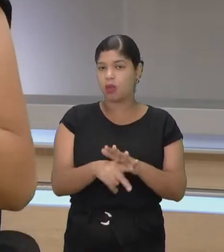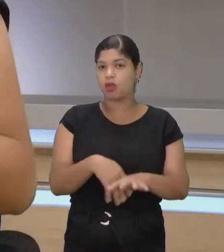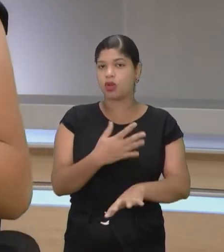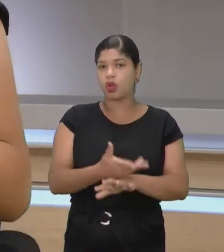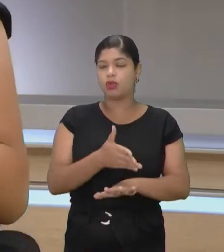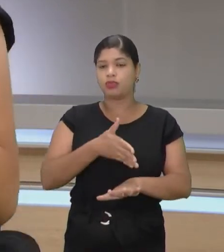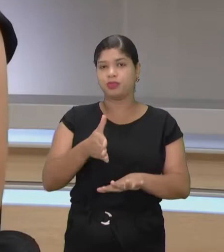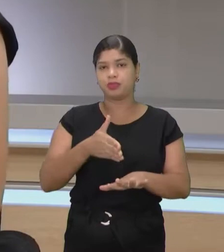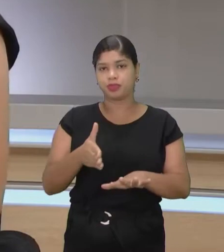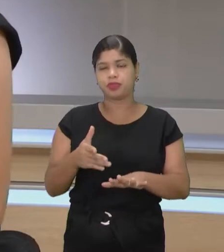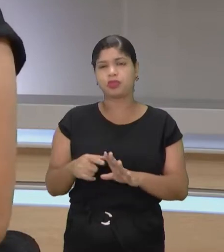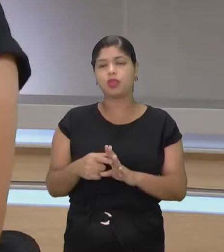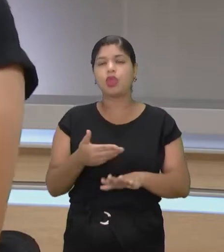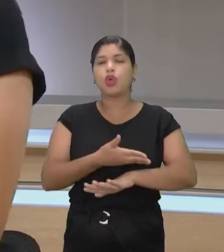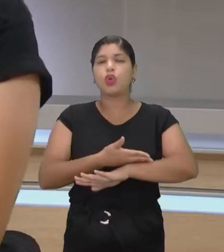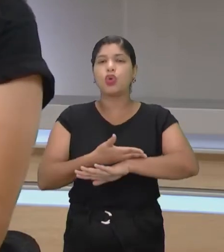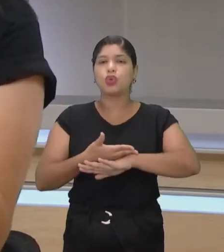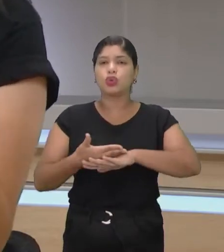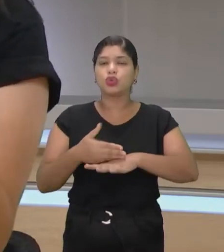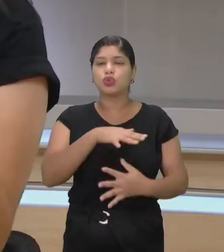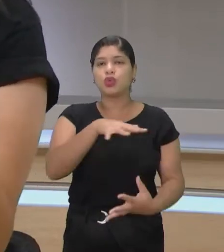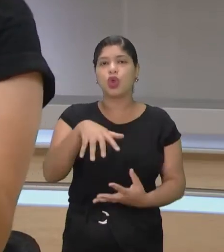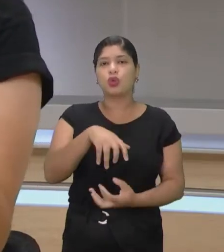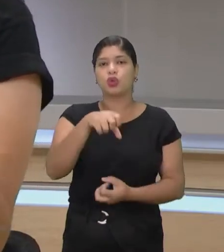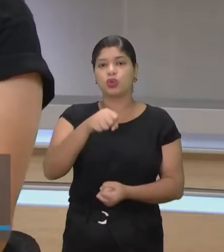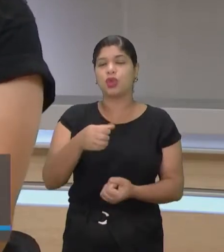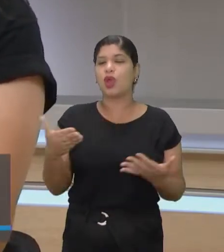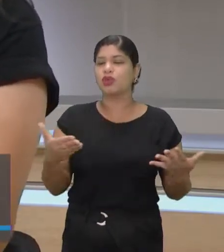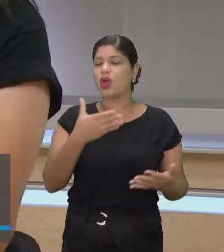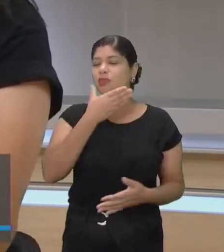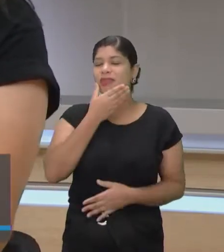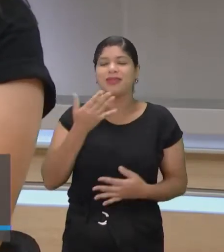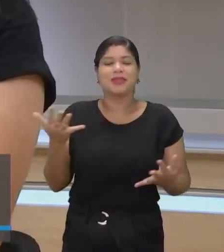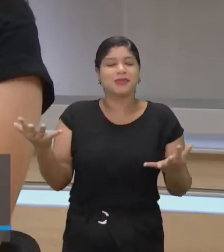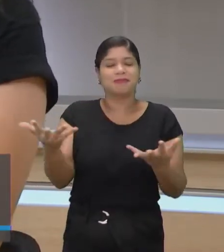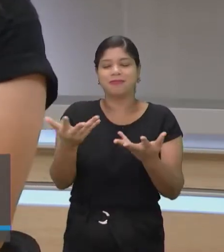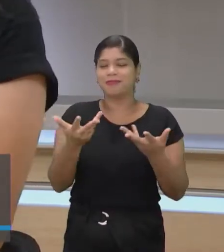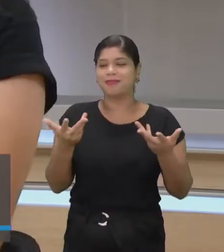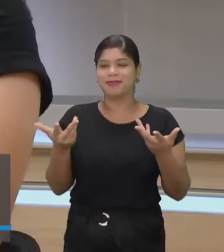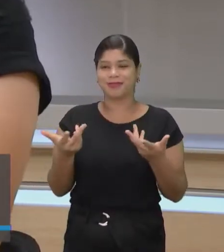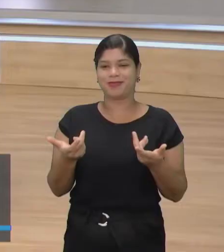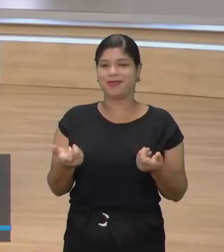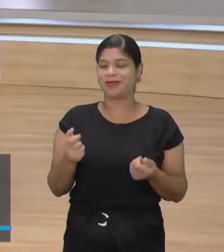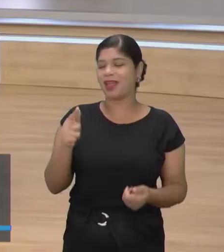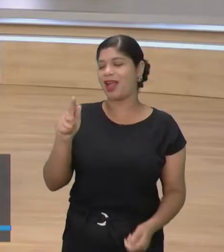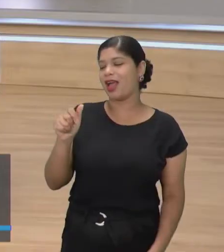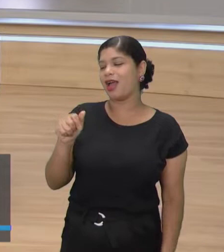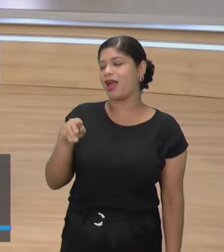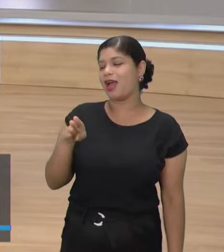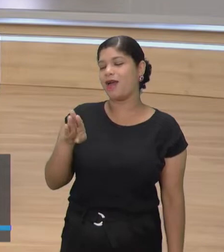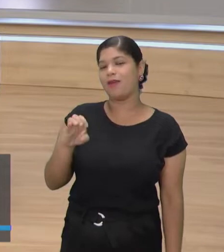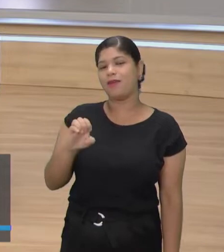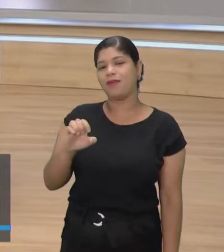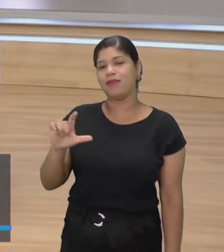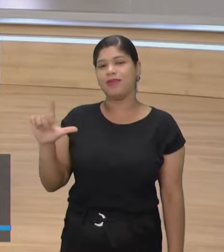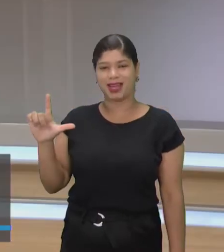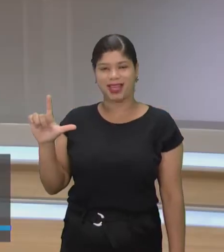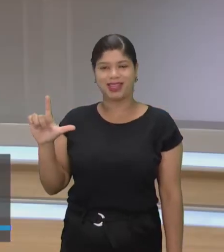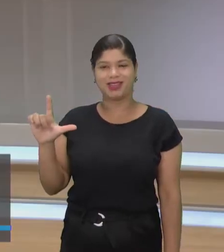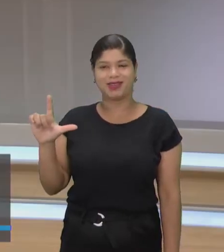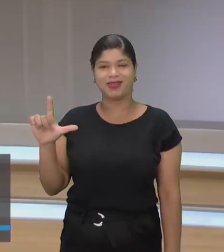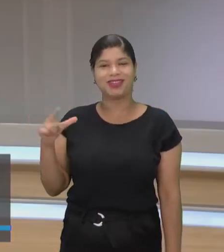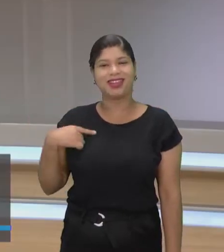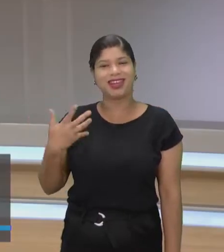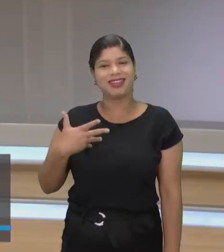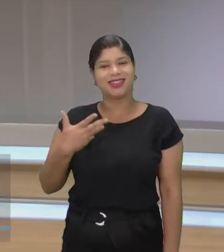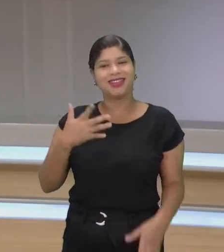aí, hábitos sustentáveis. Eu sou a professora Fabiana e ao meu lado, maravilhoso Gabriel. E aí, gente, não podia estar mais feliz de